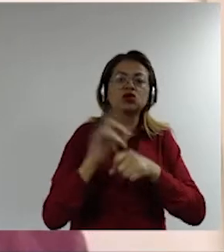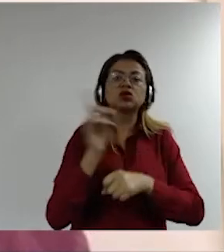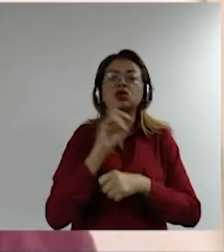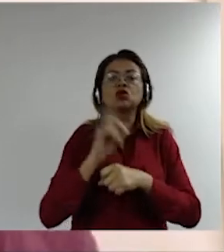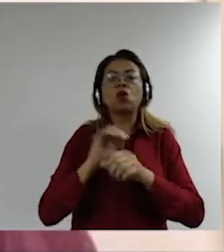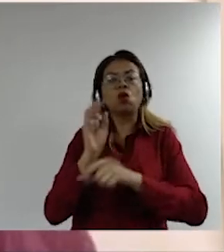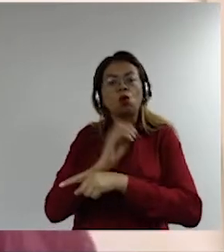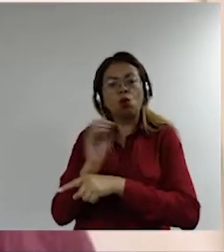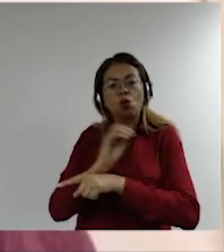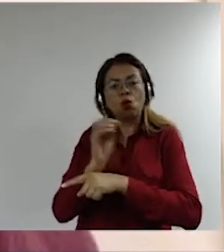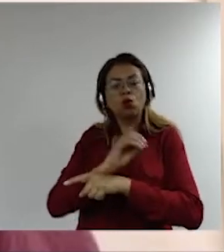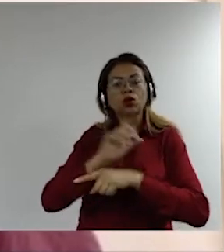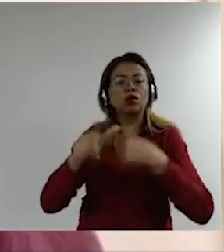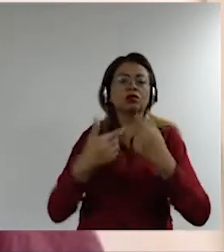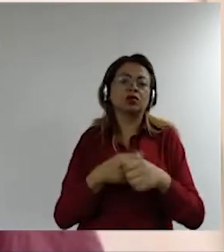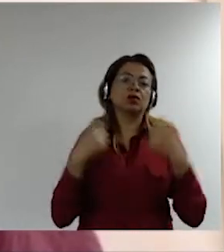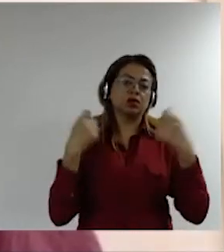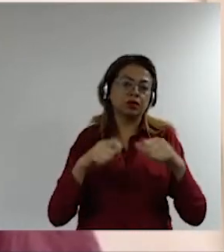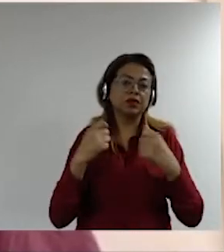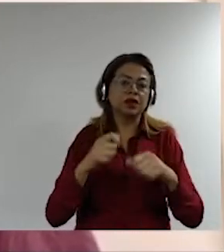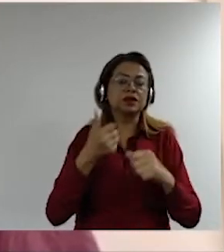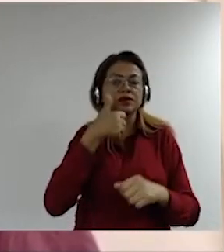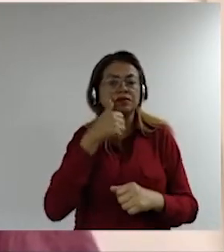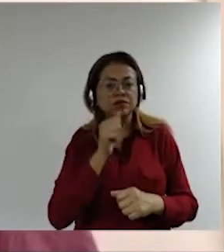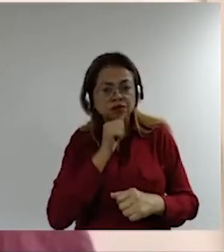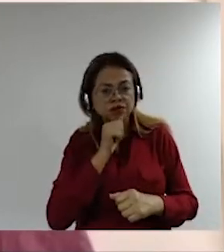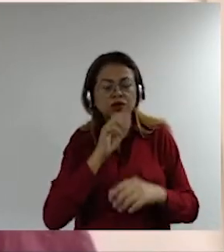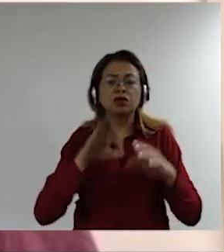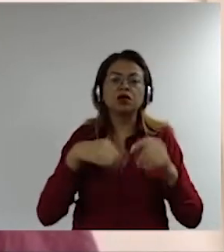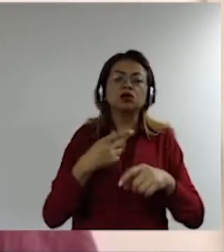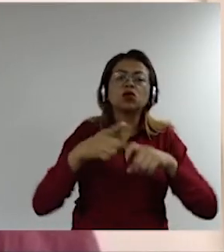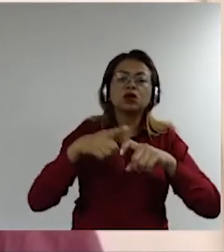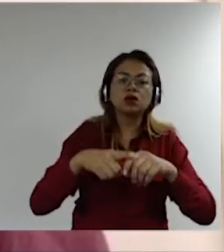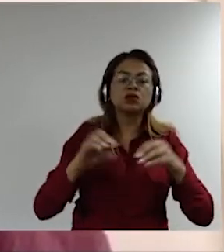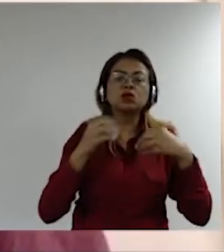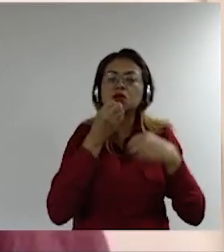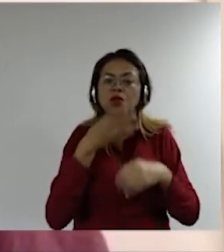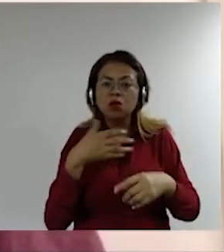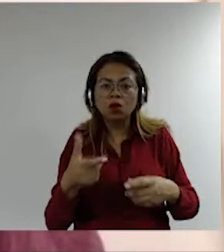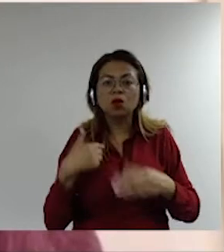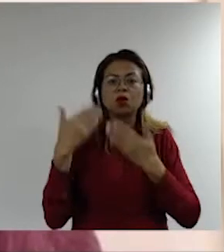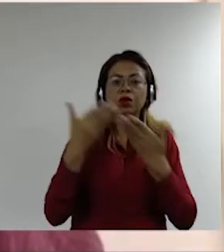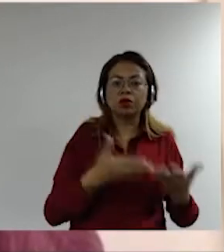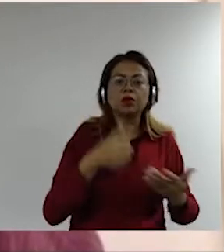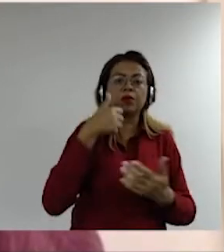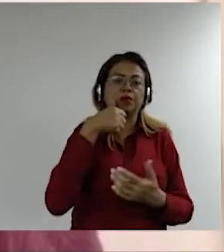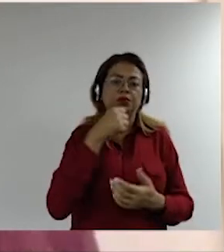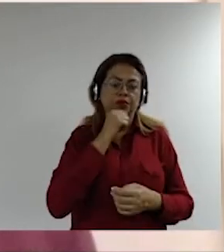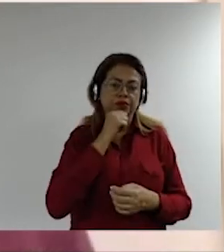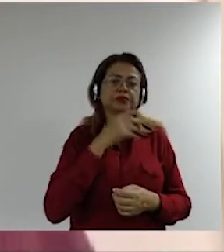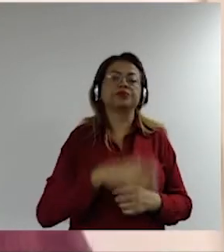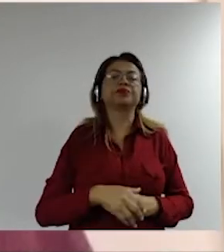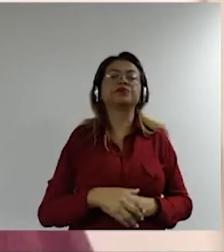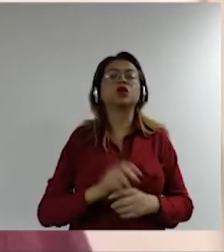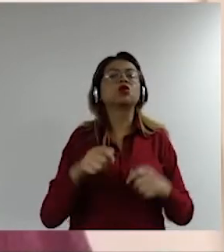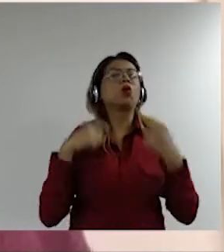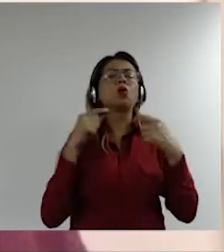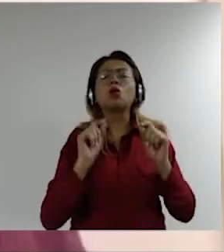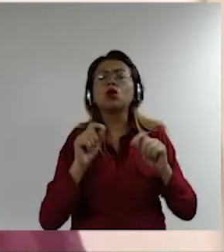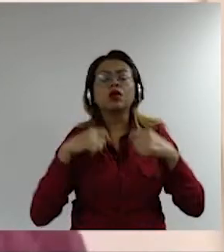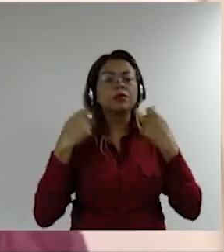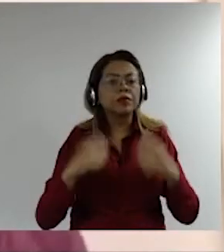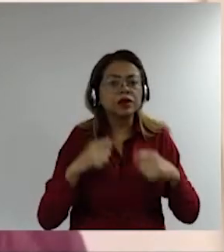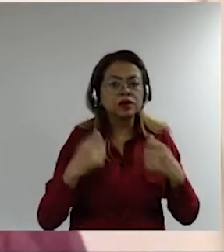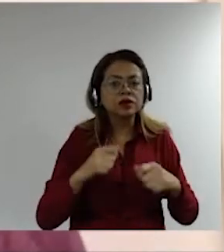cuidando de maneira adequada para assegurar um atendimento adequado para essas mães. Então, o que é preciso fazer?